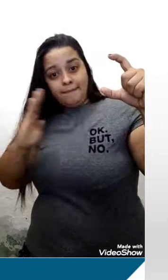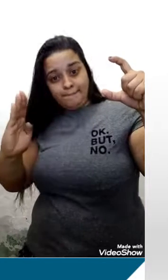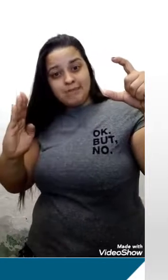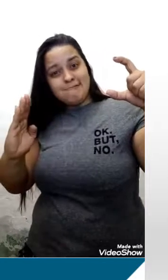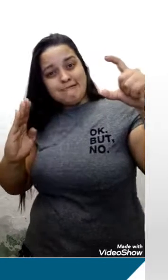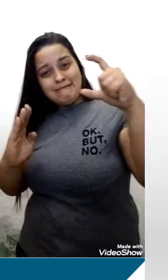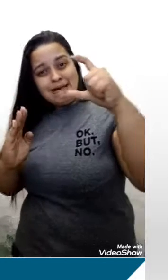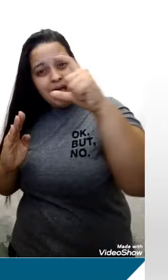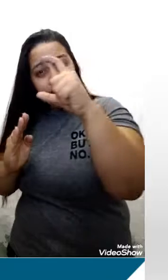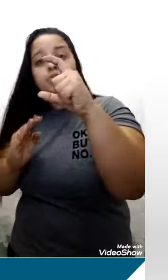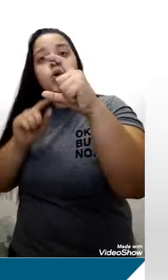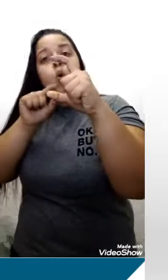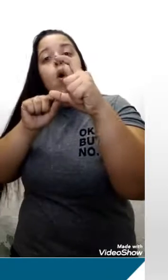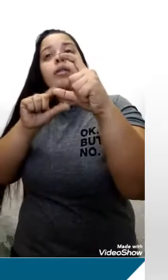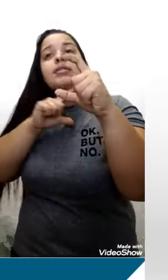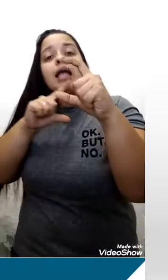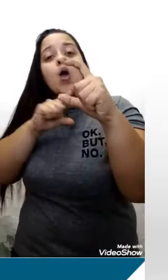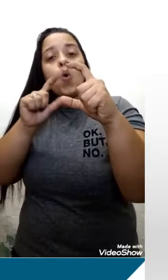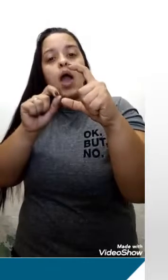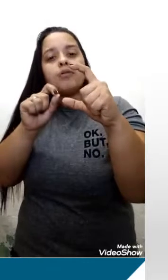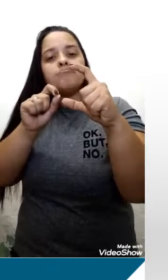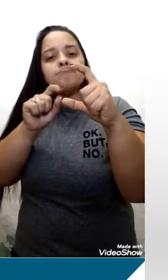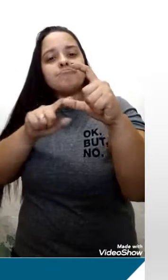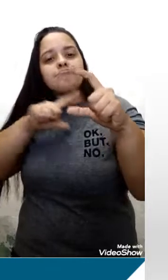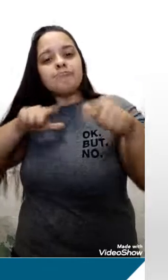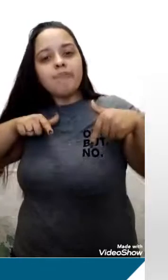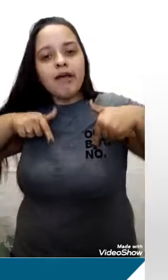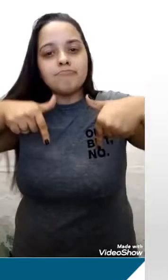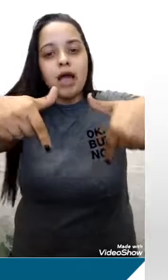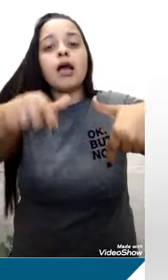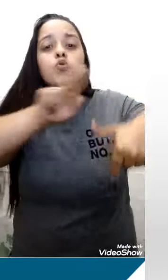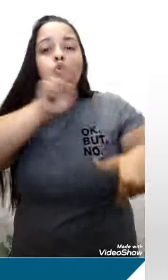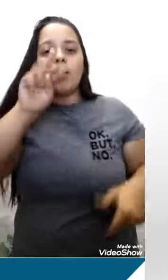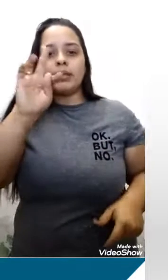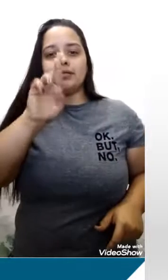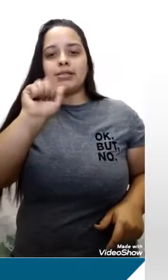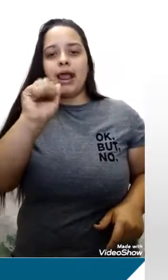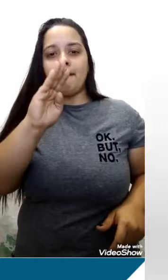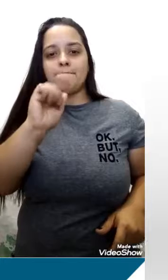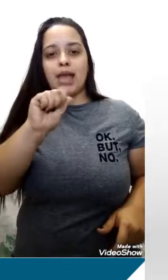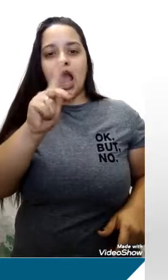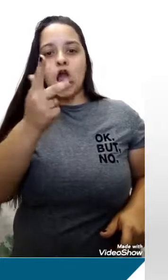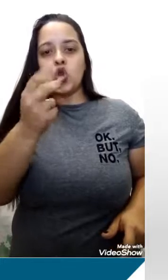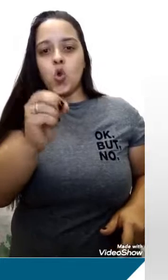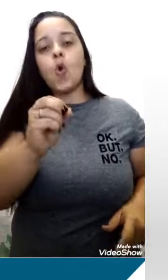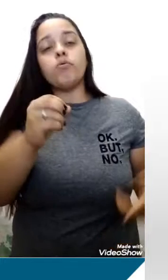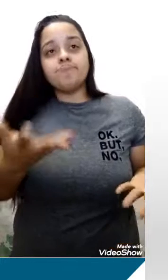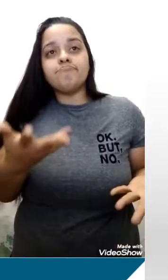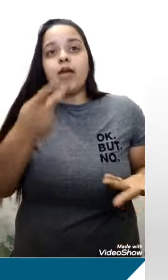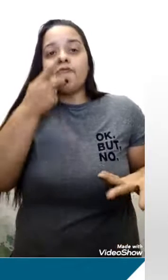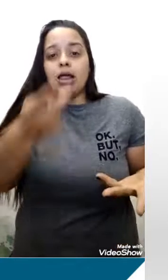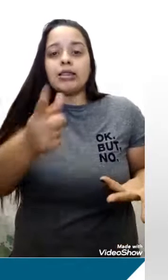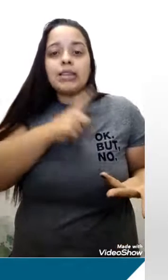ao ponto B, ela está realizando um trabalho. Então, podemos